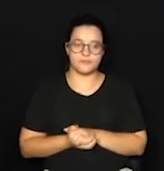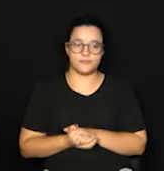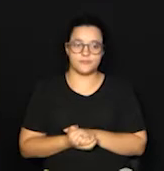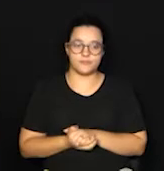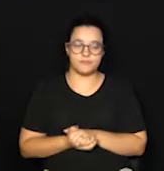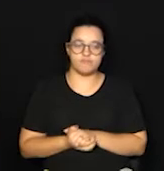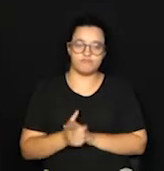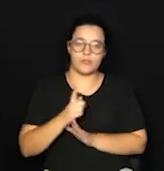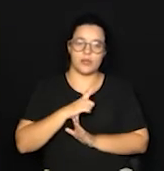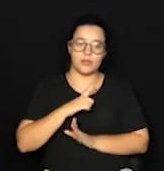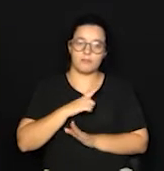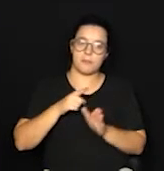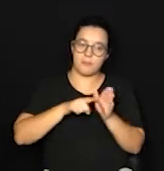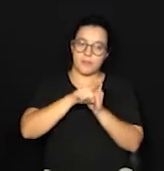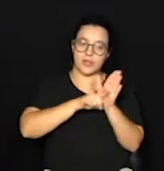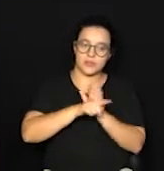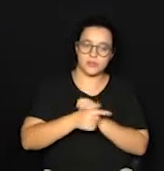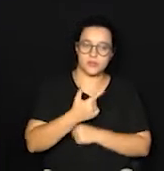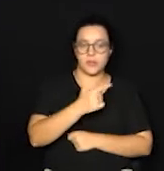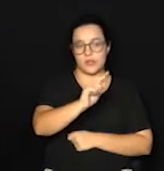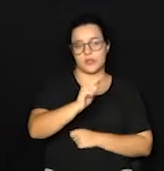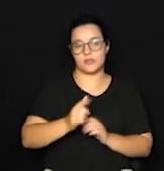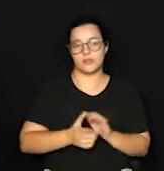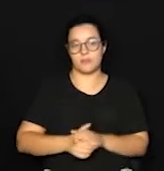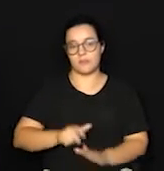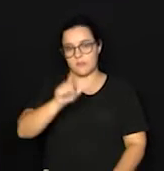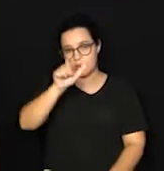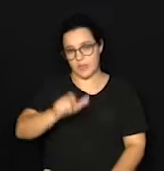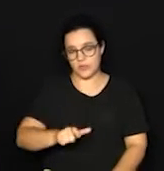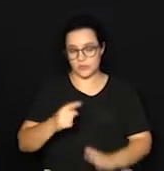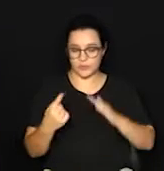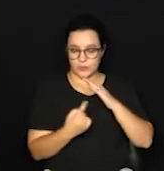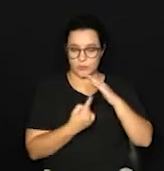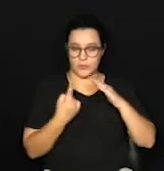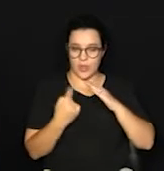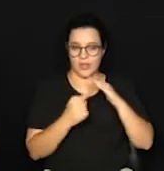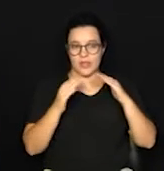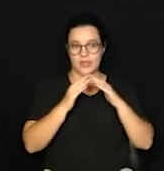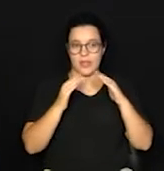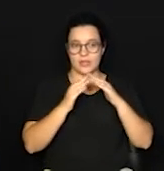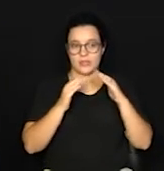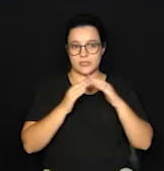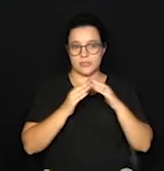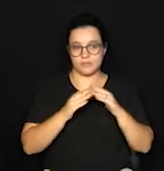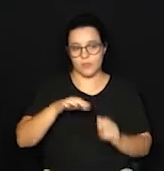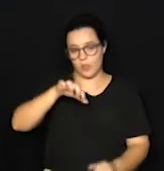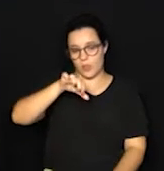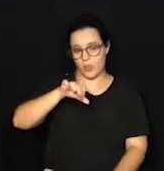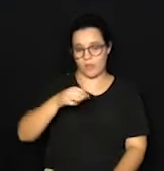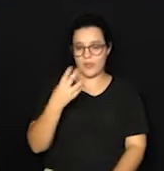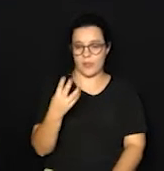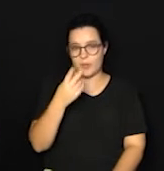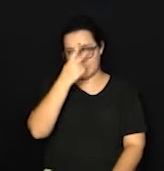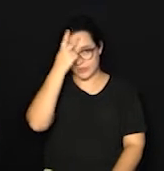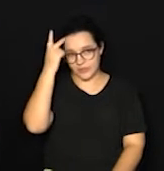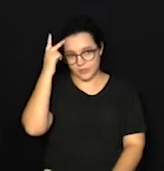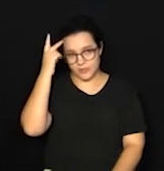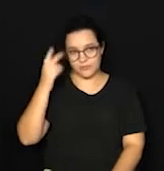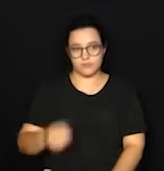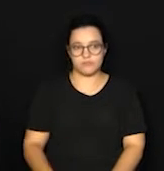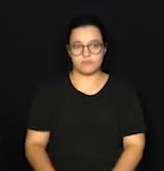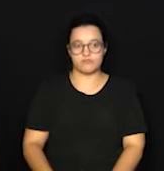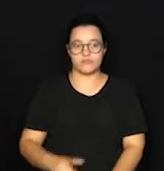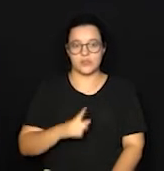E um outro dado que chama atenção são pessoas em isolamento domiciliar, 94 pessoas. A boa notícia é que